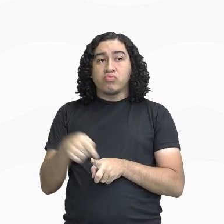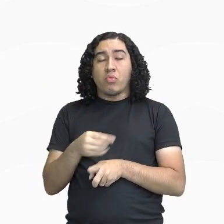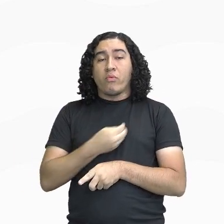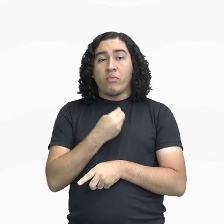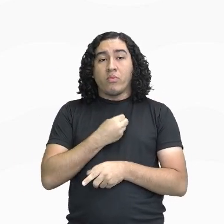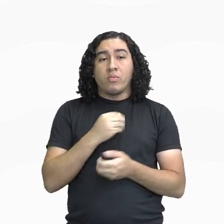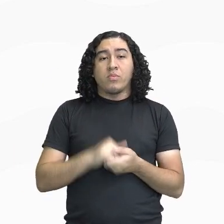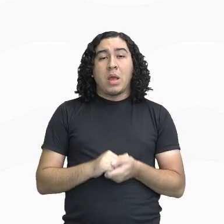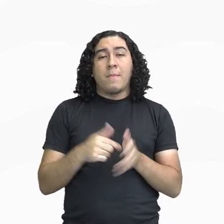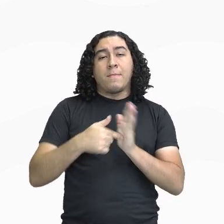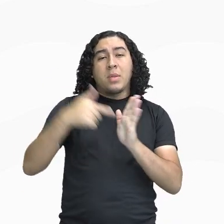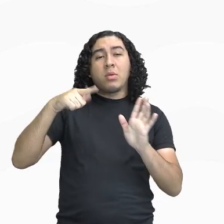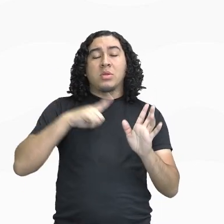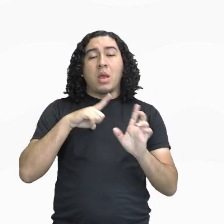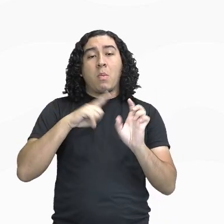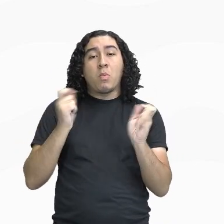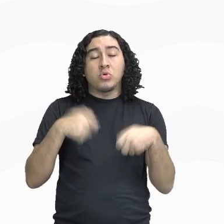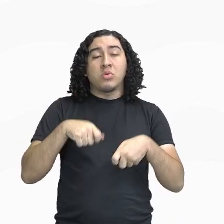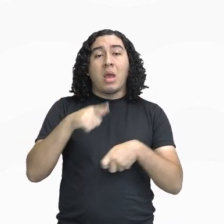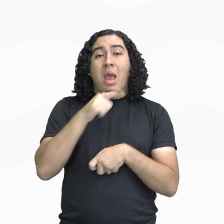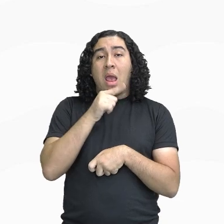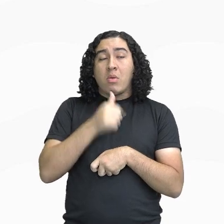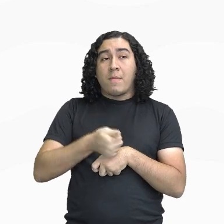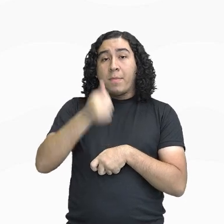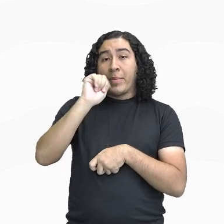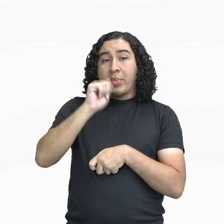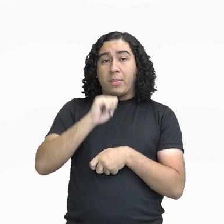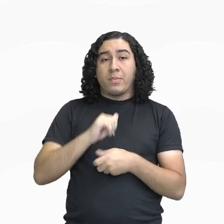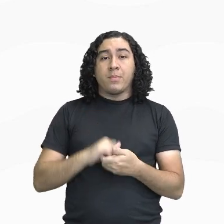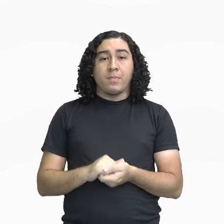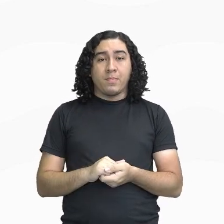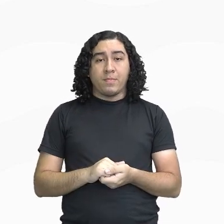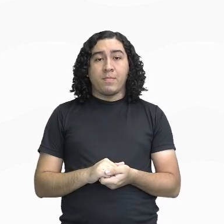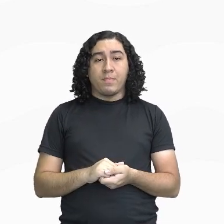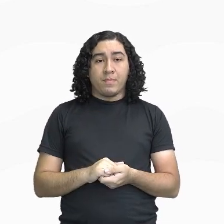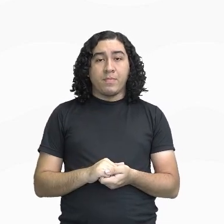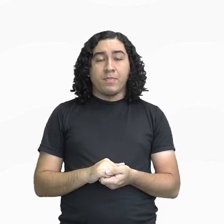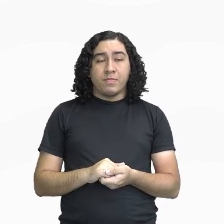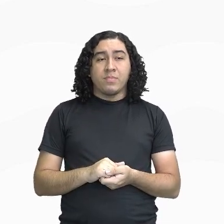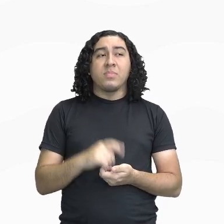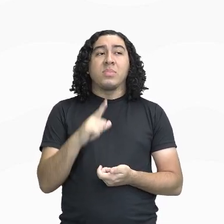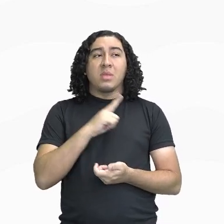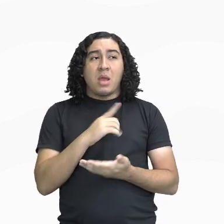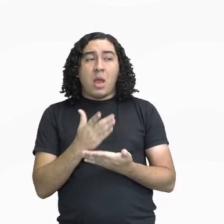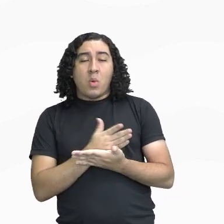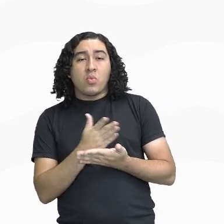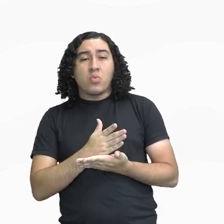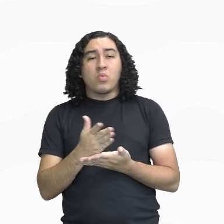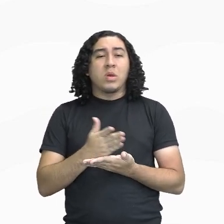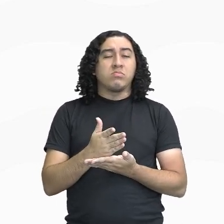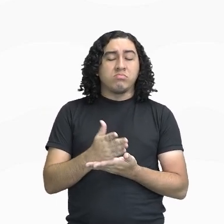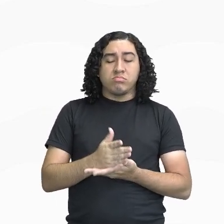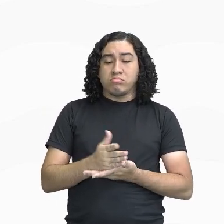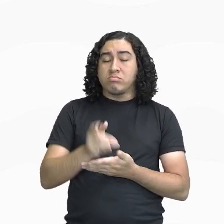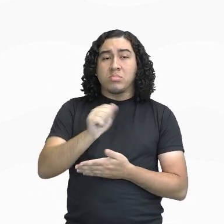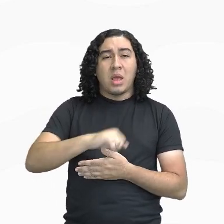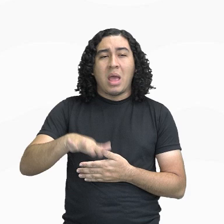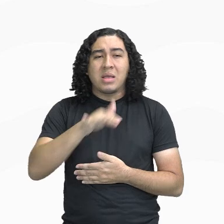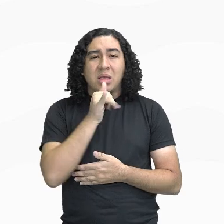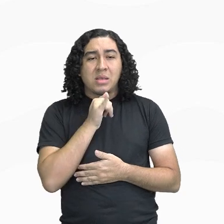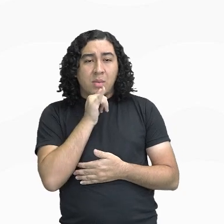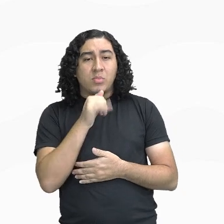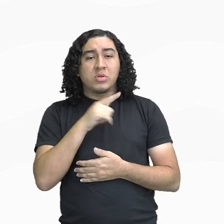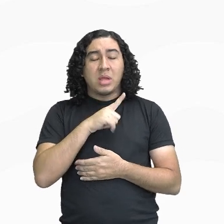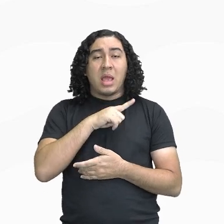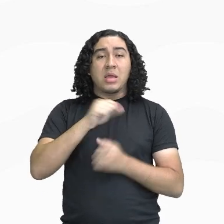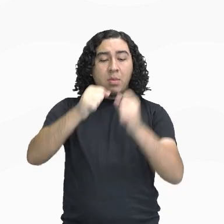Primeiro a gente tem ali uma disponibilidade de água potável, né? A gente vai ter em algumas áreas ali, como nos lençóis